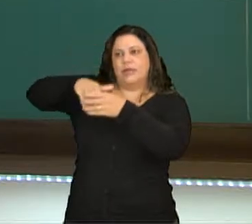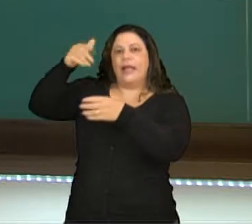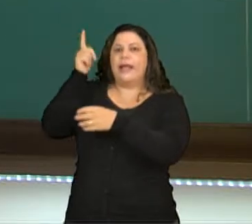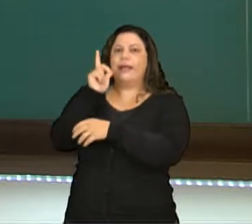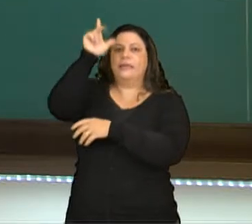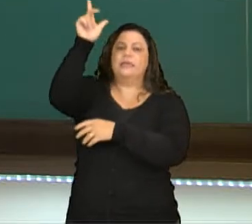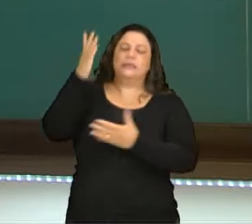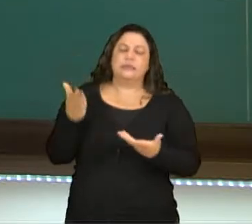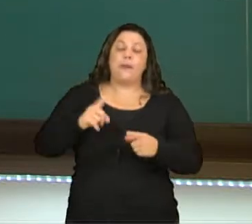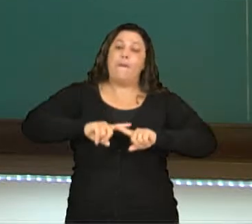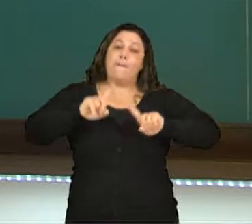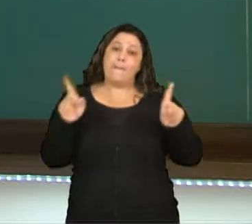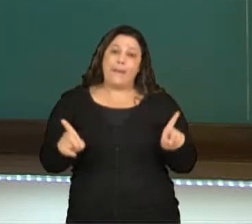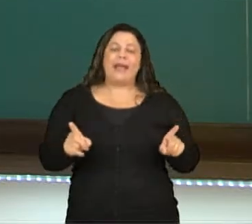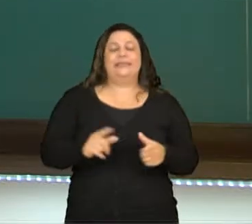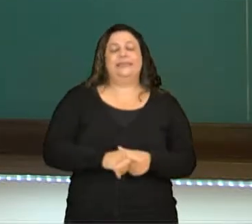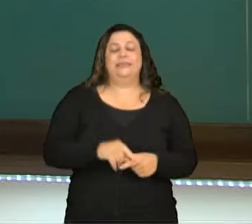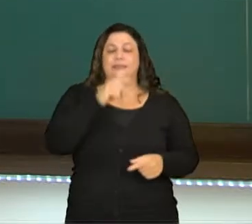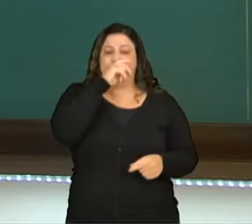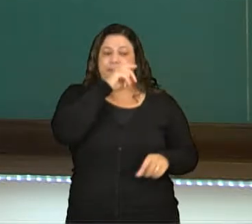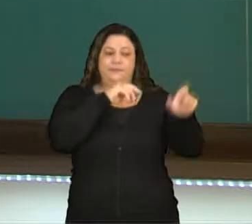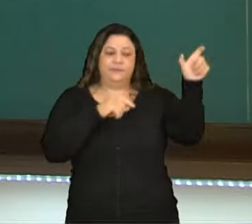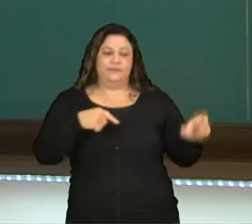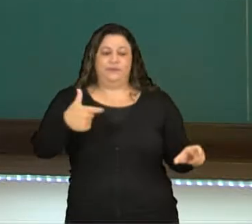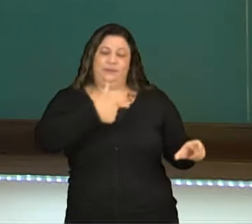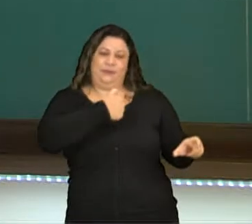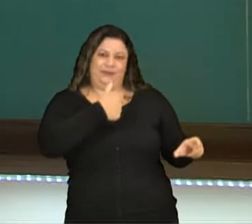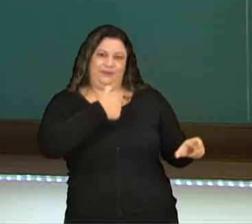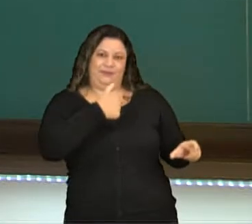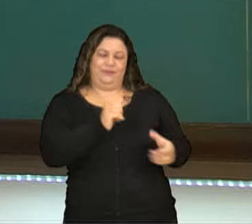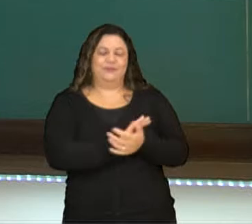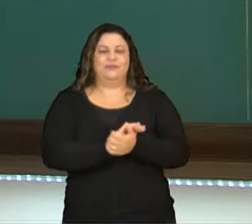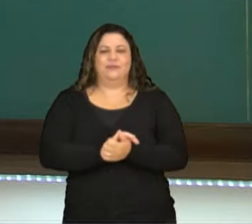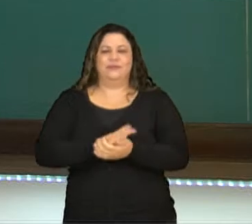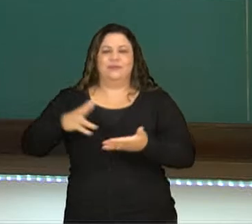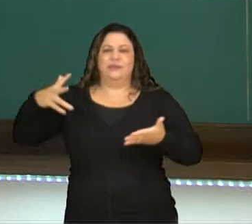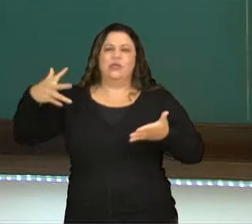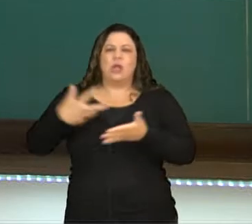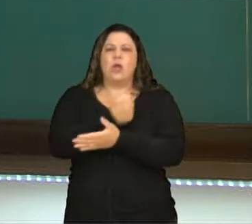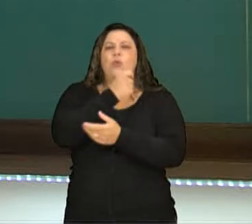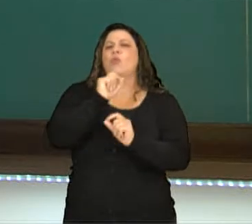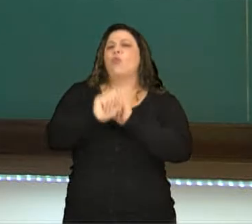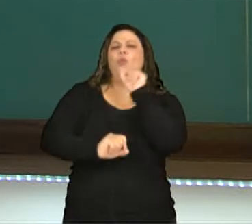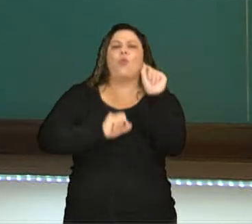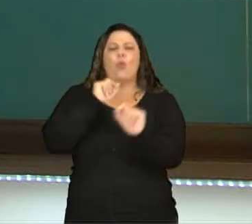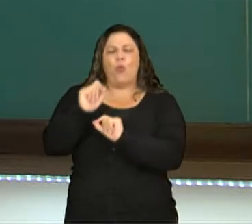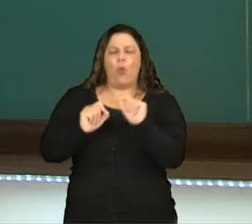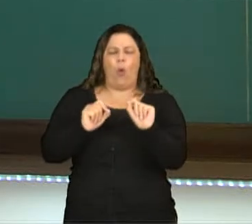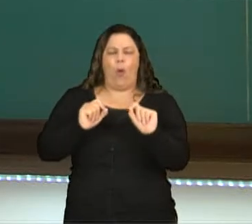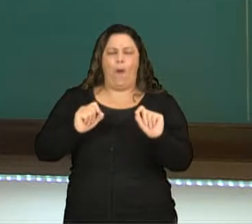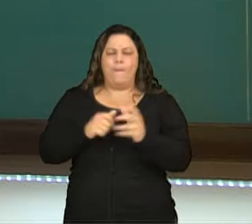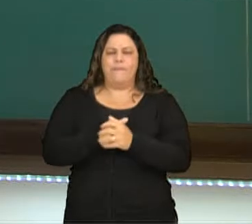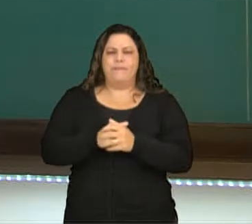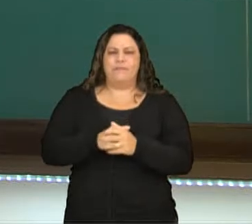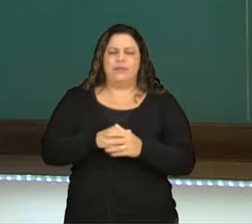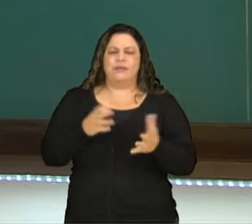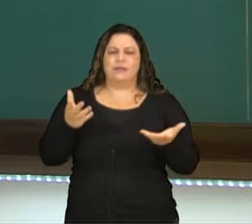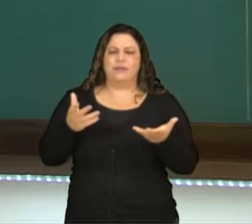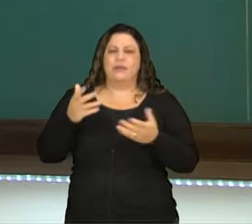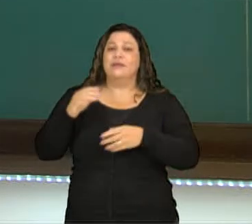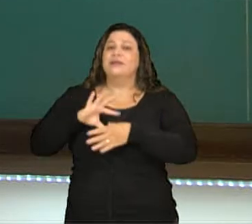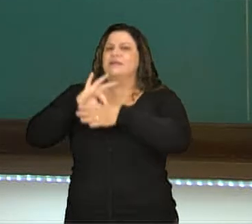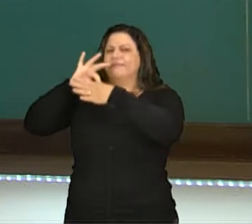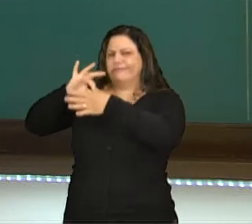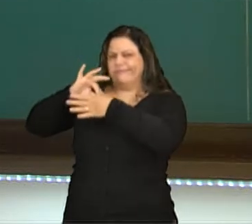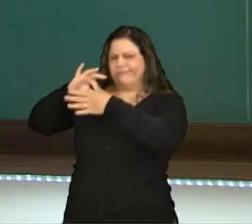Porém, Getúlio Vargas liderou um golpe com a ajuda de setores militares e ex-membros do movimento tenentista da década